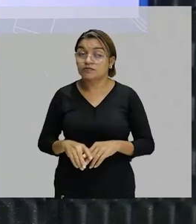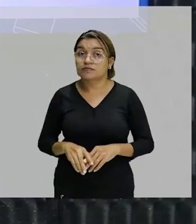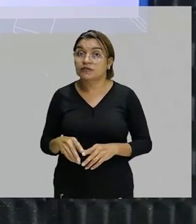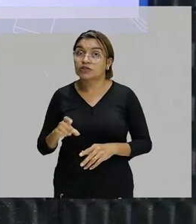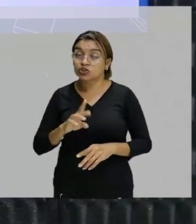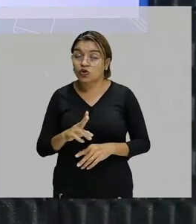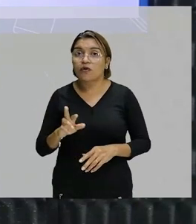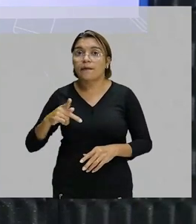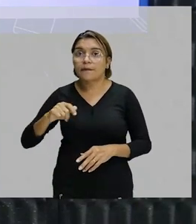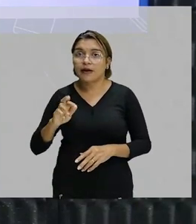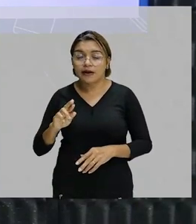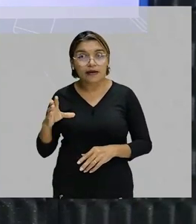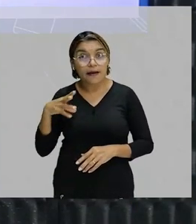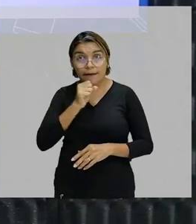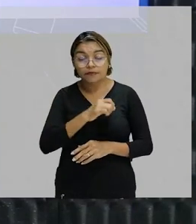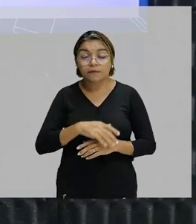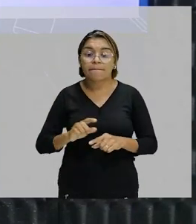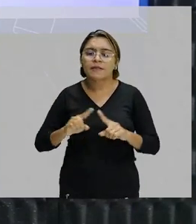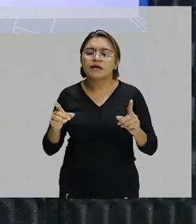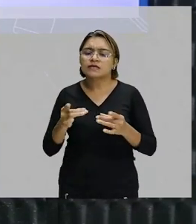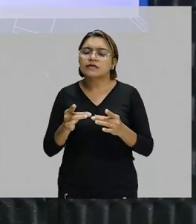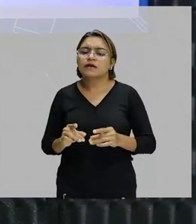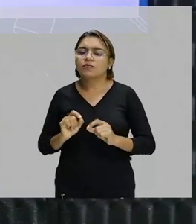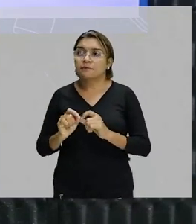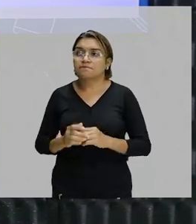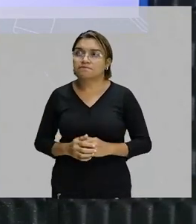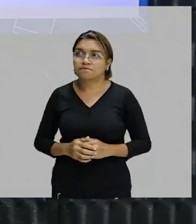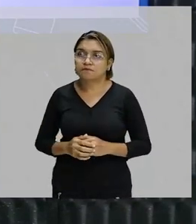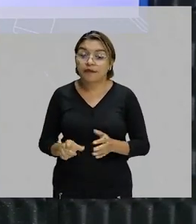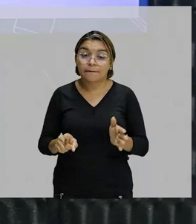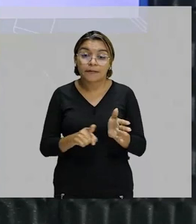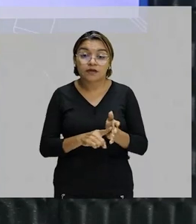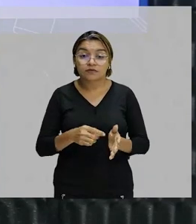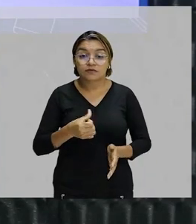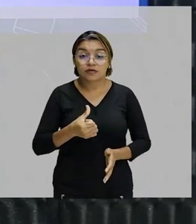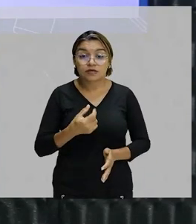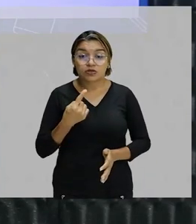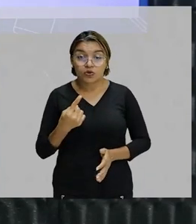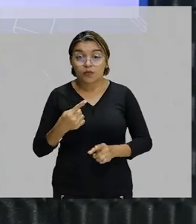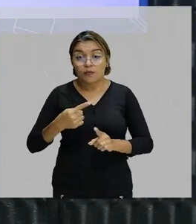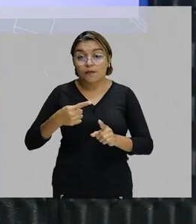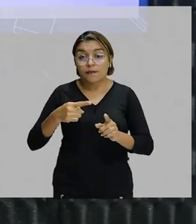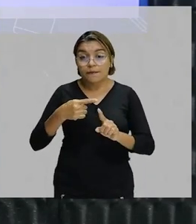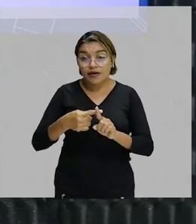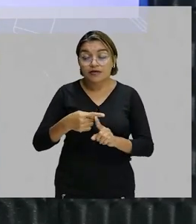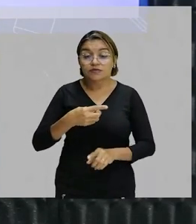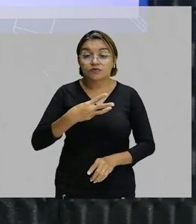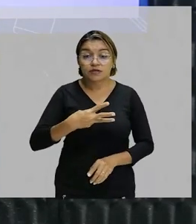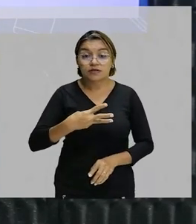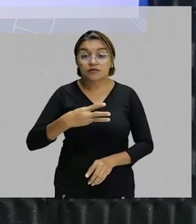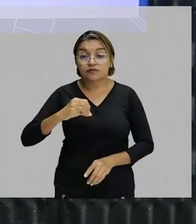números pares que o cálculo é mais rápido só que tem um detalhe Olha só - 61 + 303 dá quanto